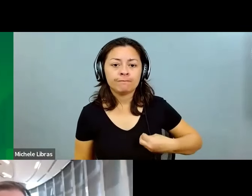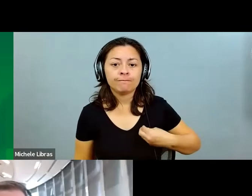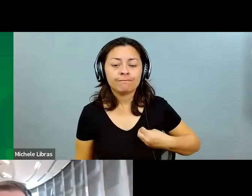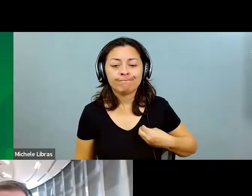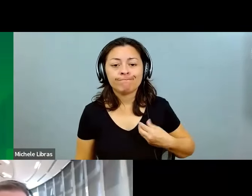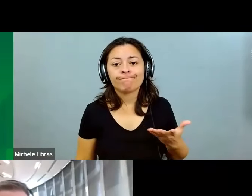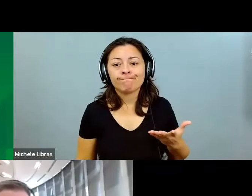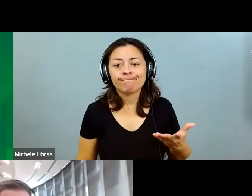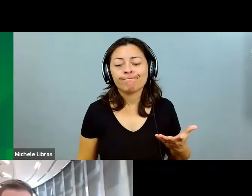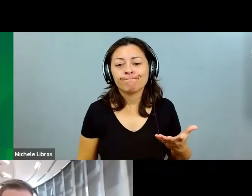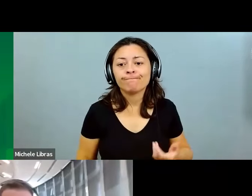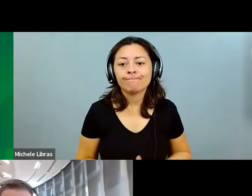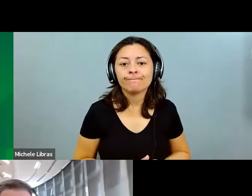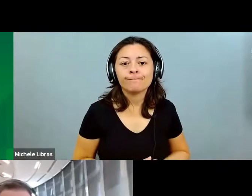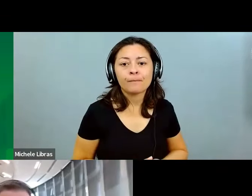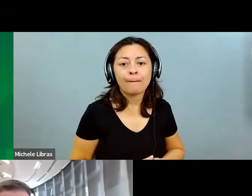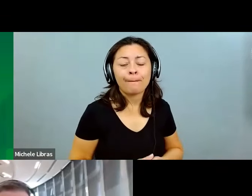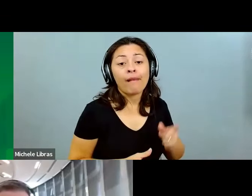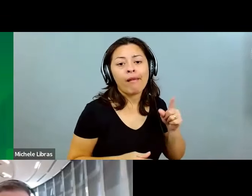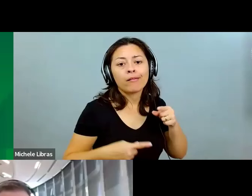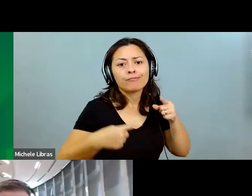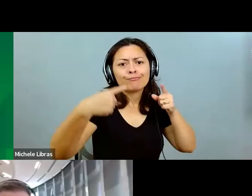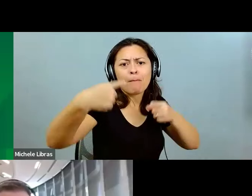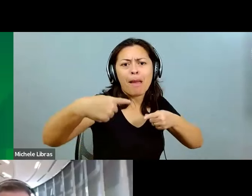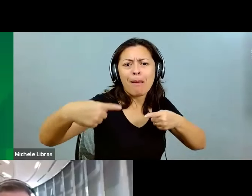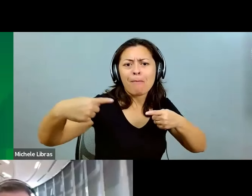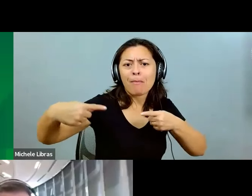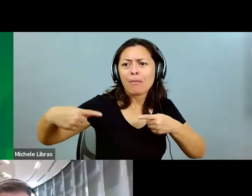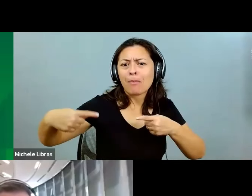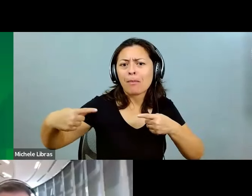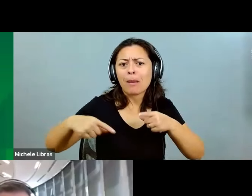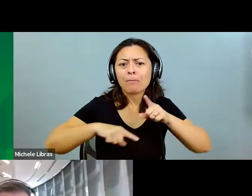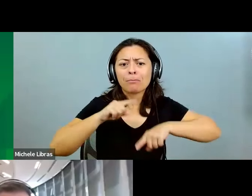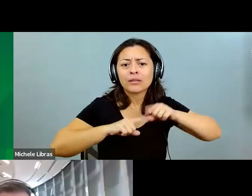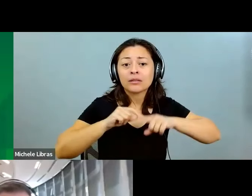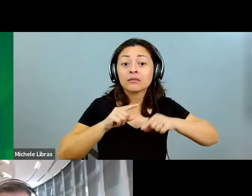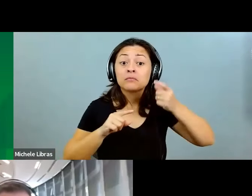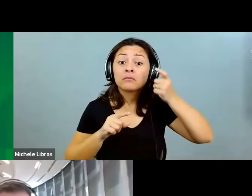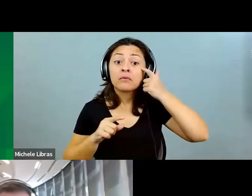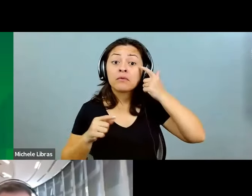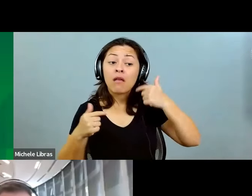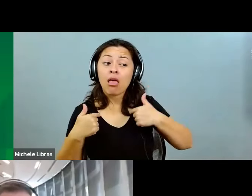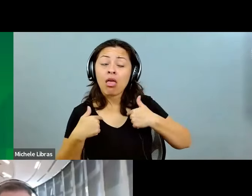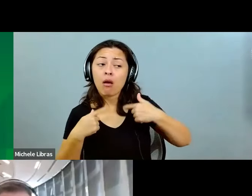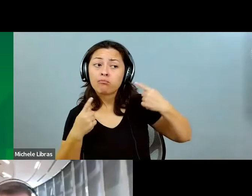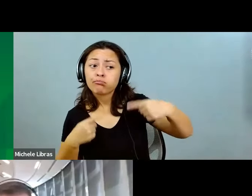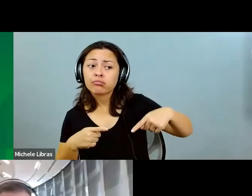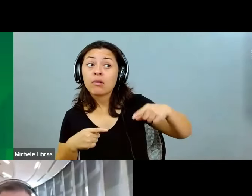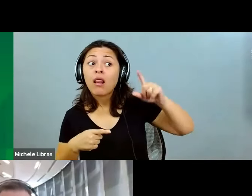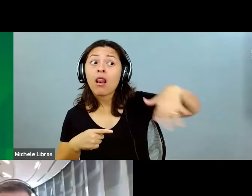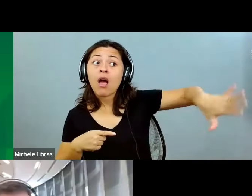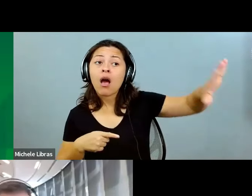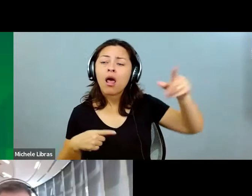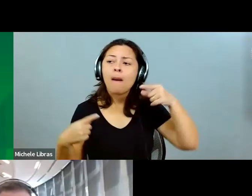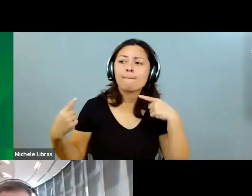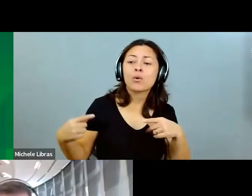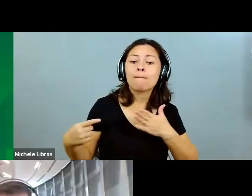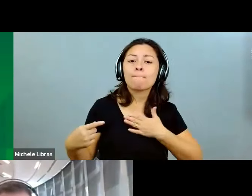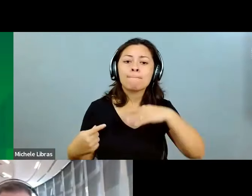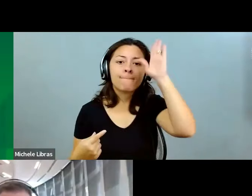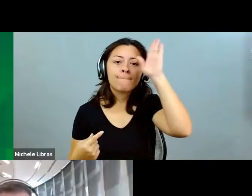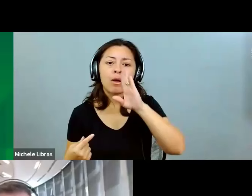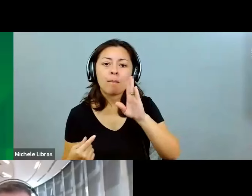História a a máxima da competitividade incomodes né É tem que saber o quanto que você é competitivo comparado com o setor do teu país e dos